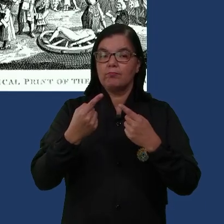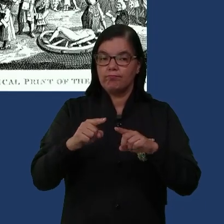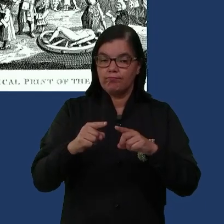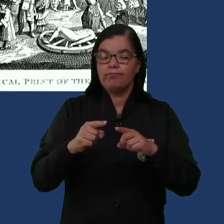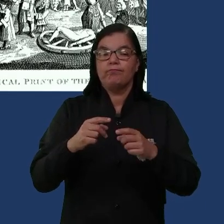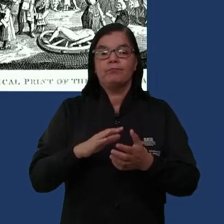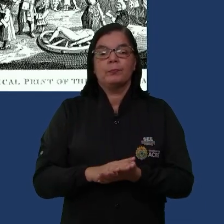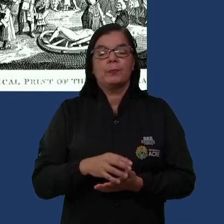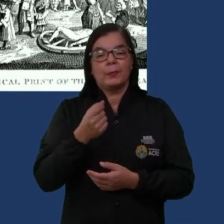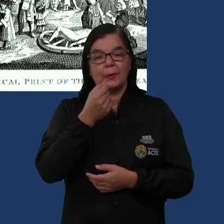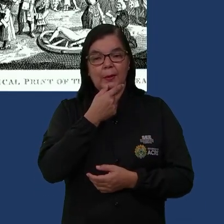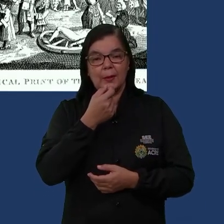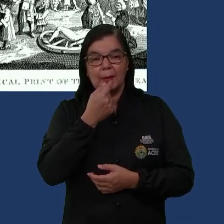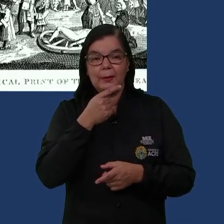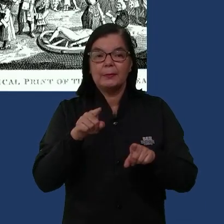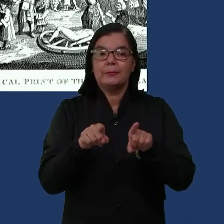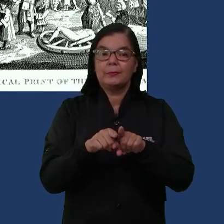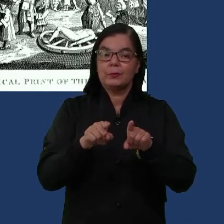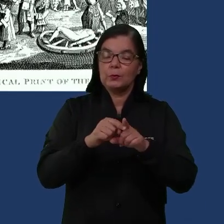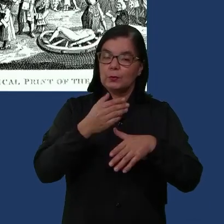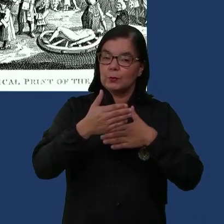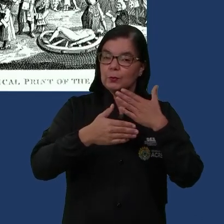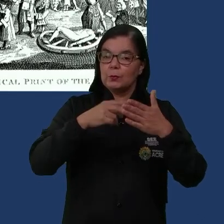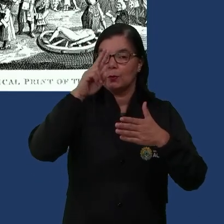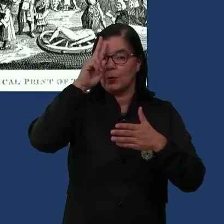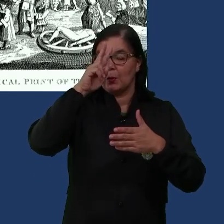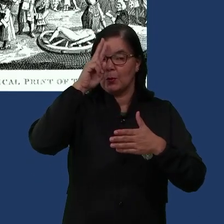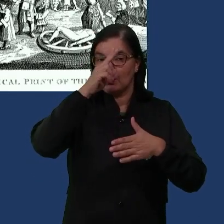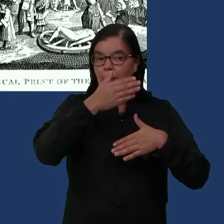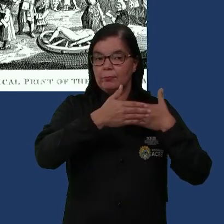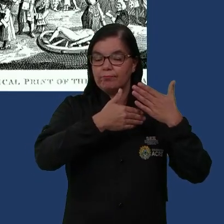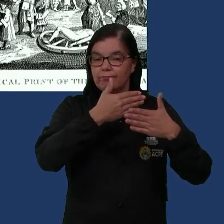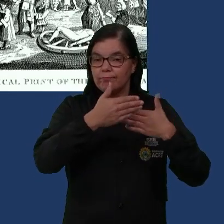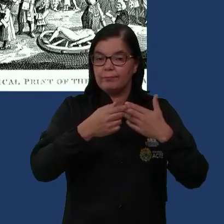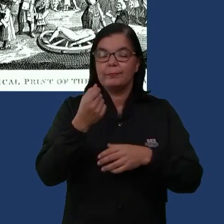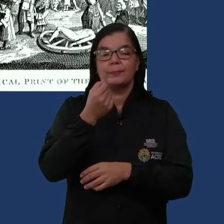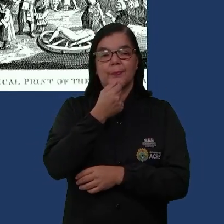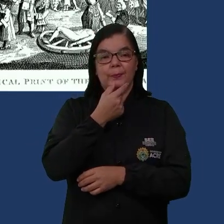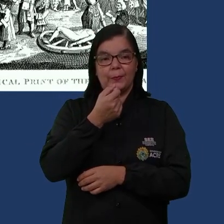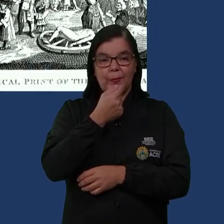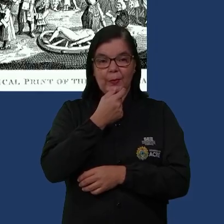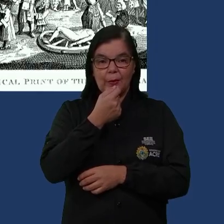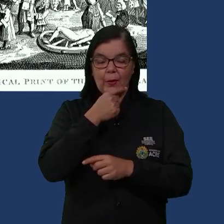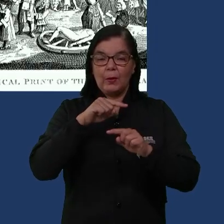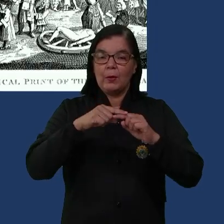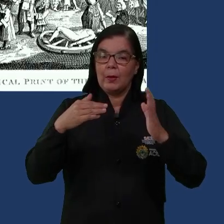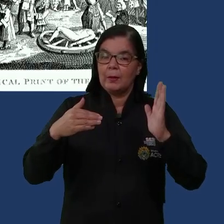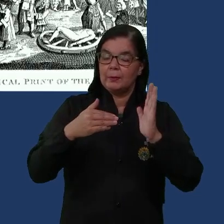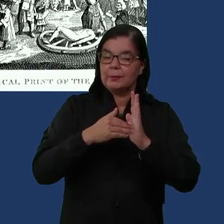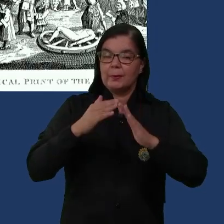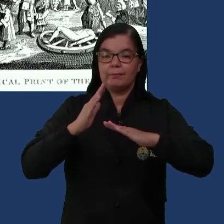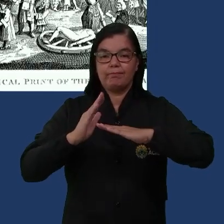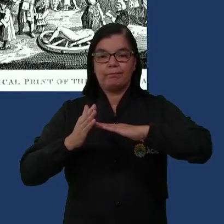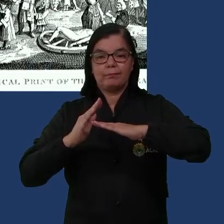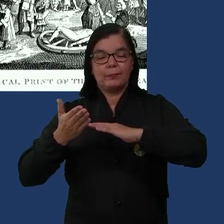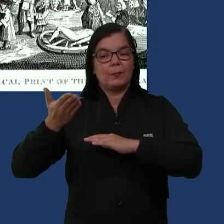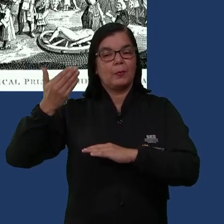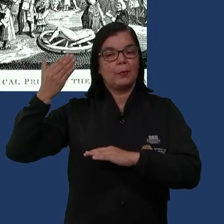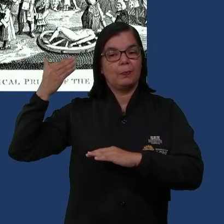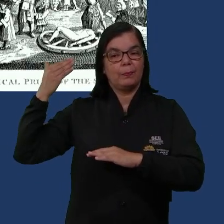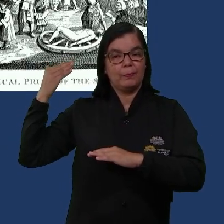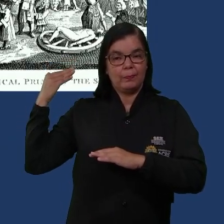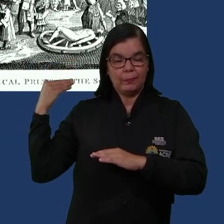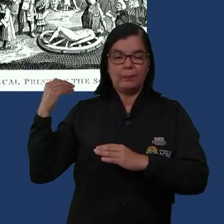pela paródia. Ela também faz uma evolução histórica da paródia, né, do clássico ao contemporâneo. A gente voltou lá